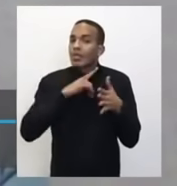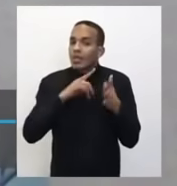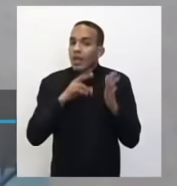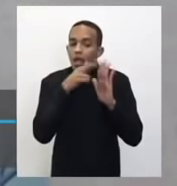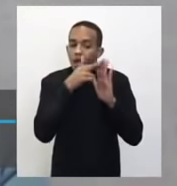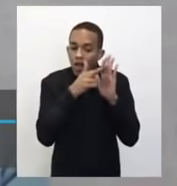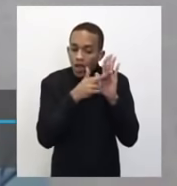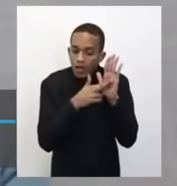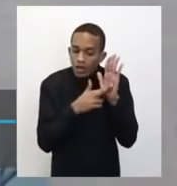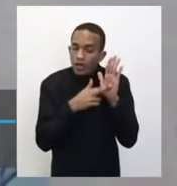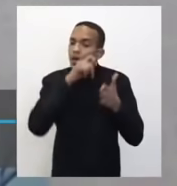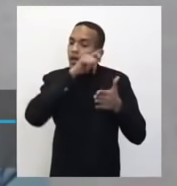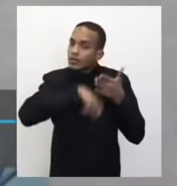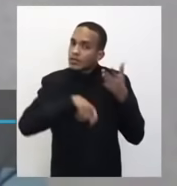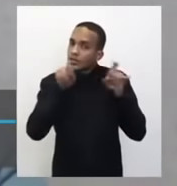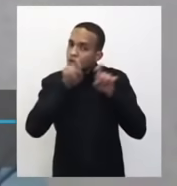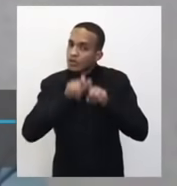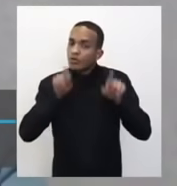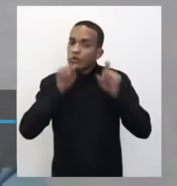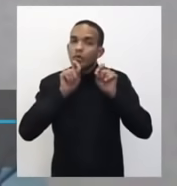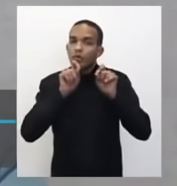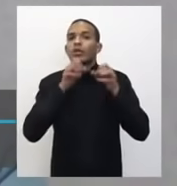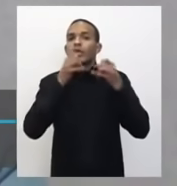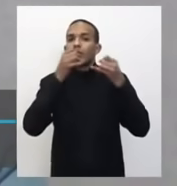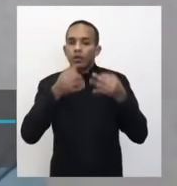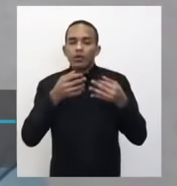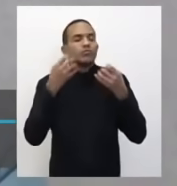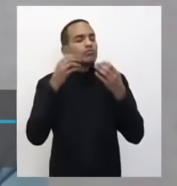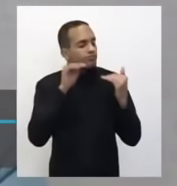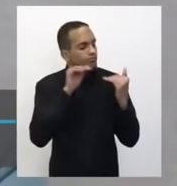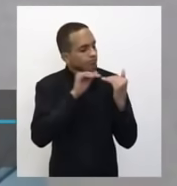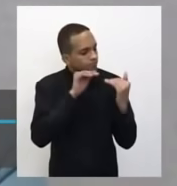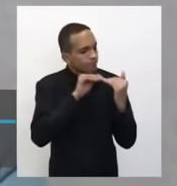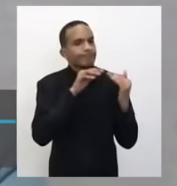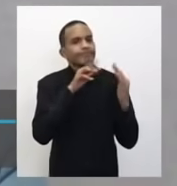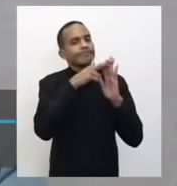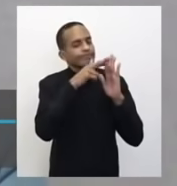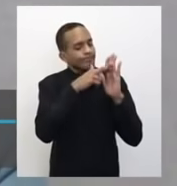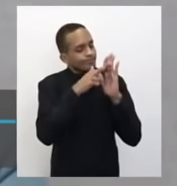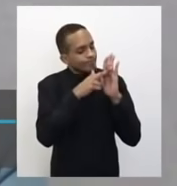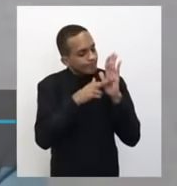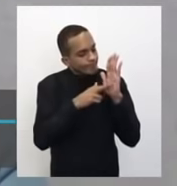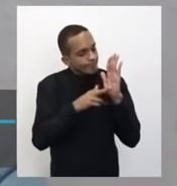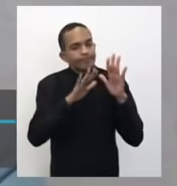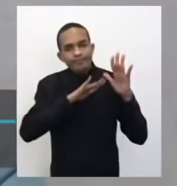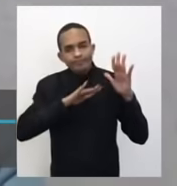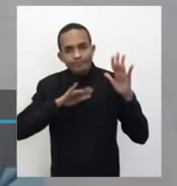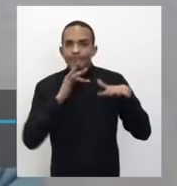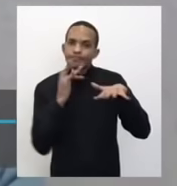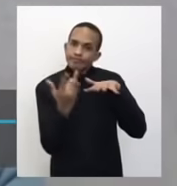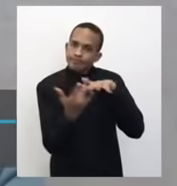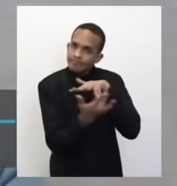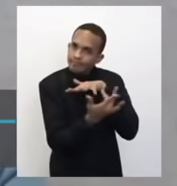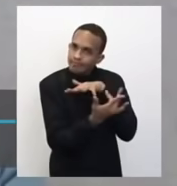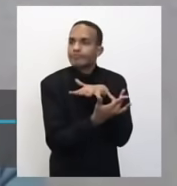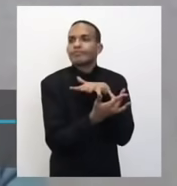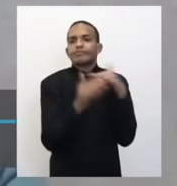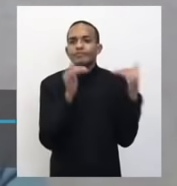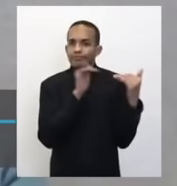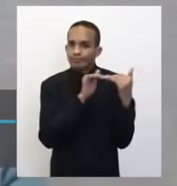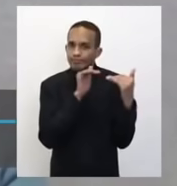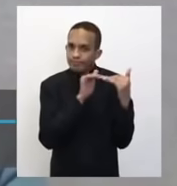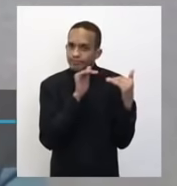que você assina digitalmente dizendo que você concorda com os termos daquela rede, com os termos